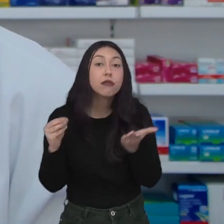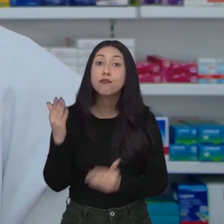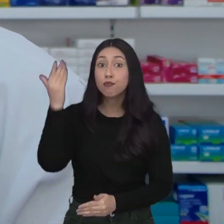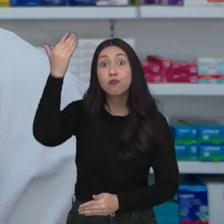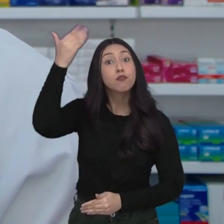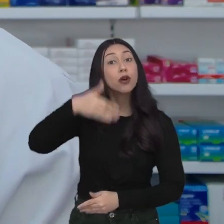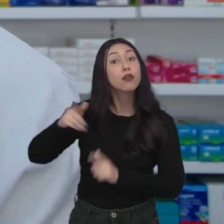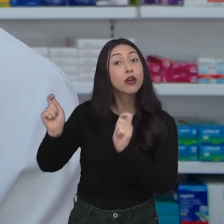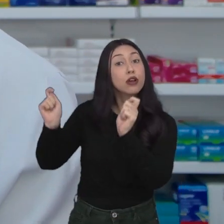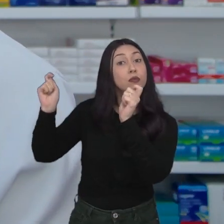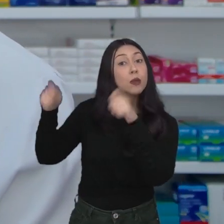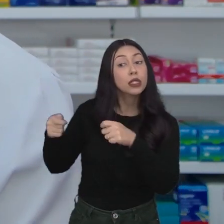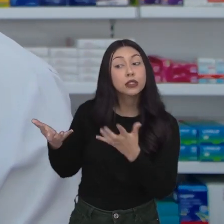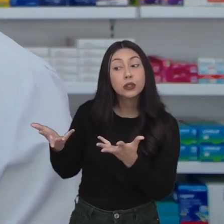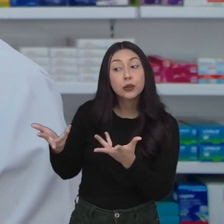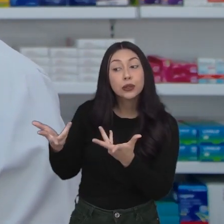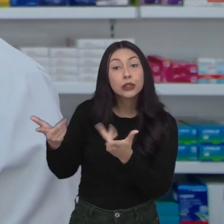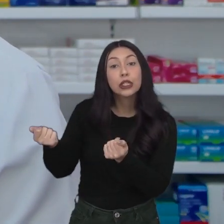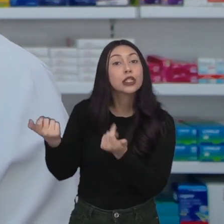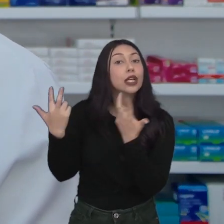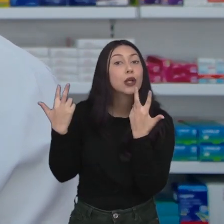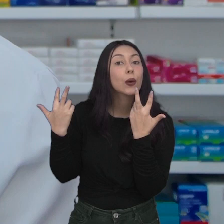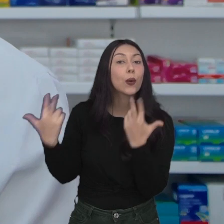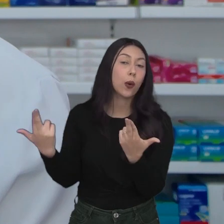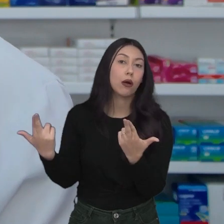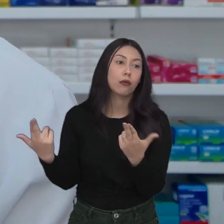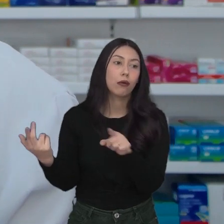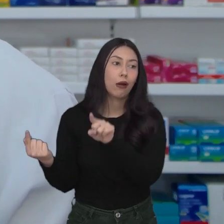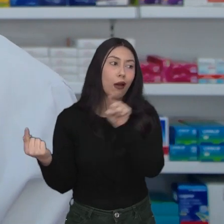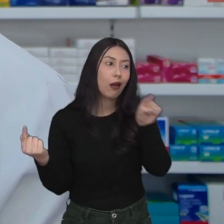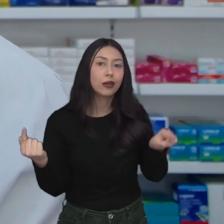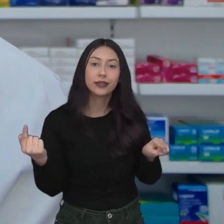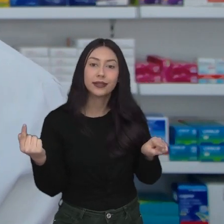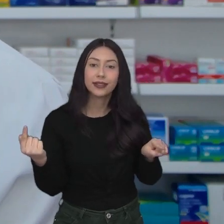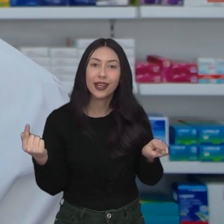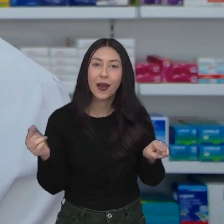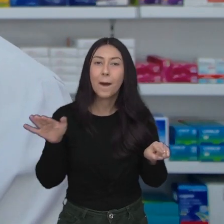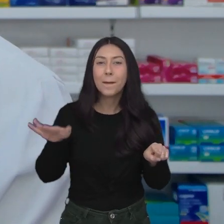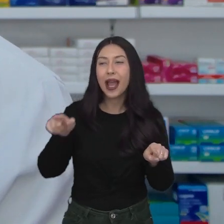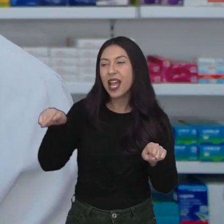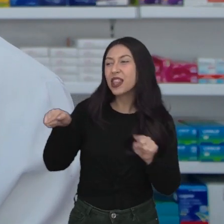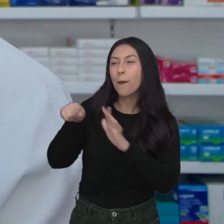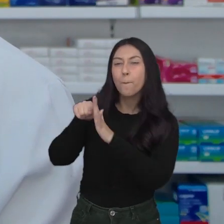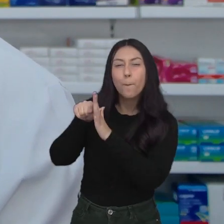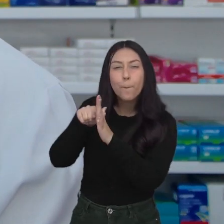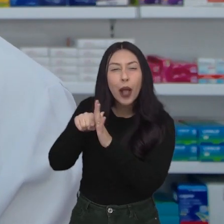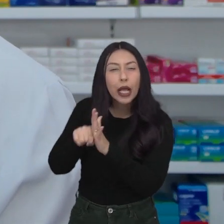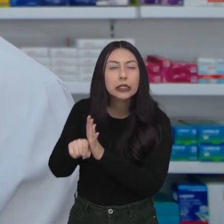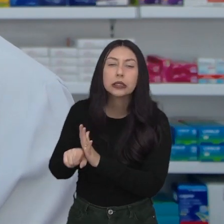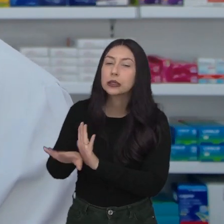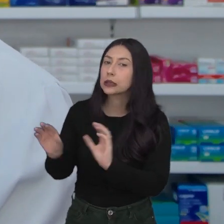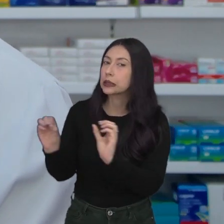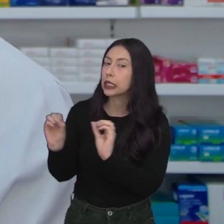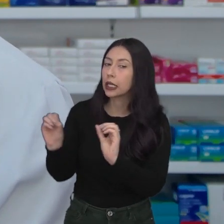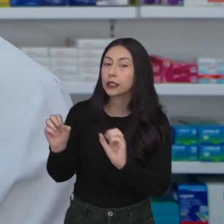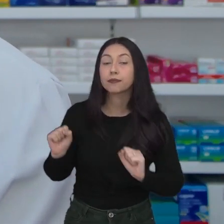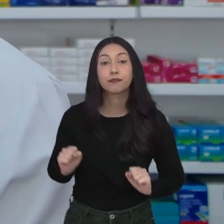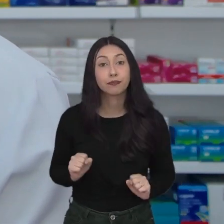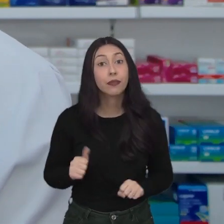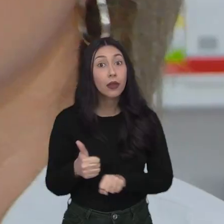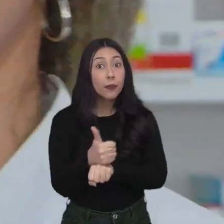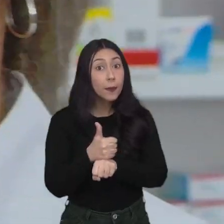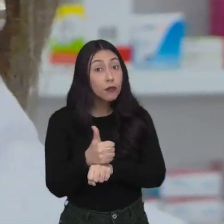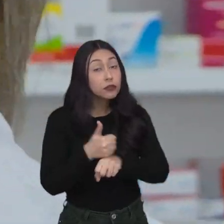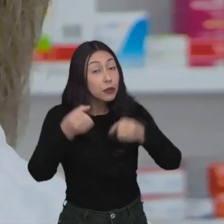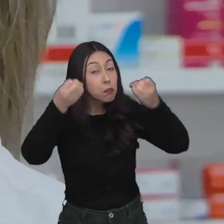copia e ele comprova que ele tem a mesma eficácia, a mesma concentração, a mesma velocidade de absorção. Então, ele não tem esse custo, não tem esse